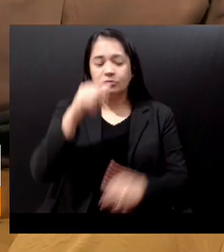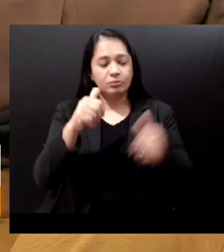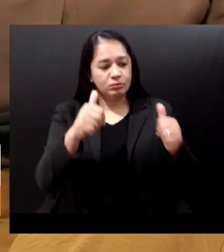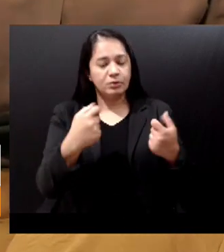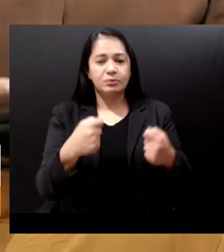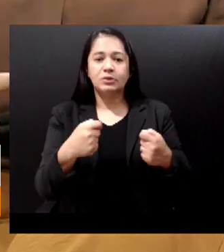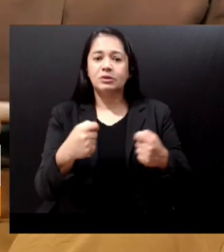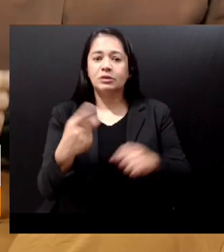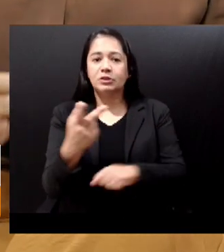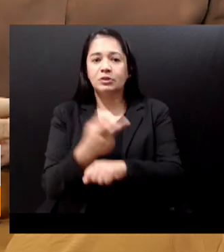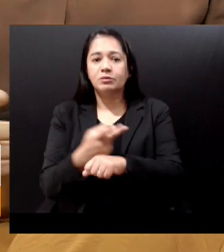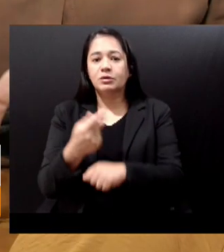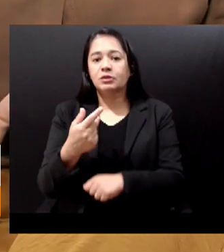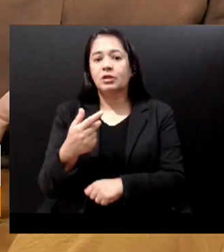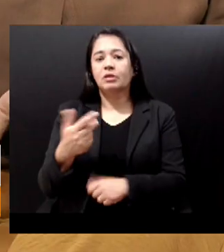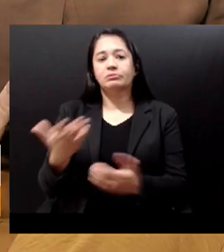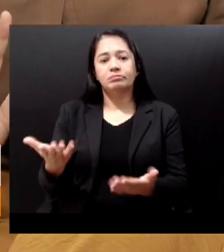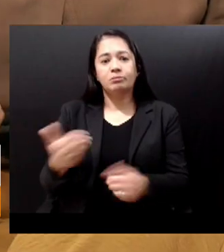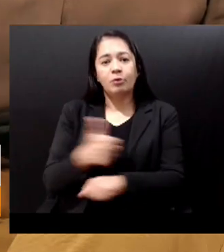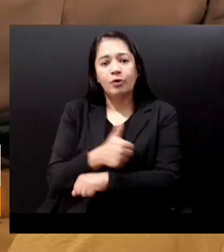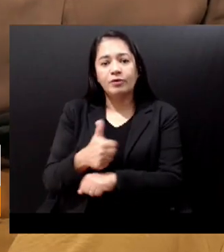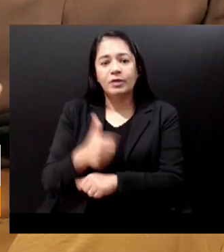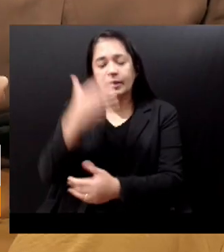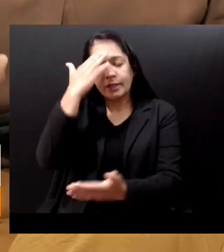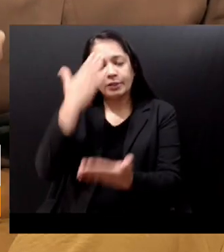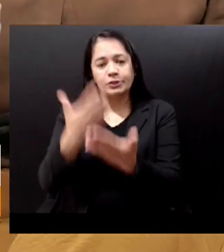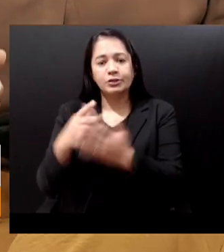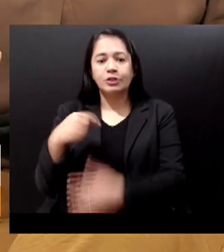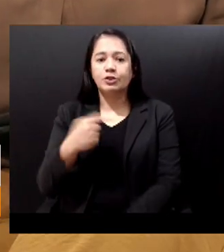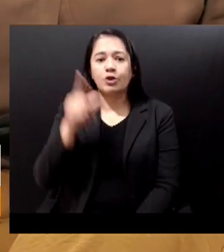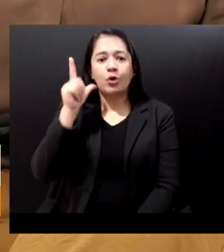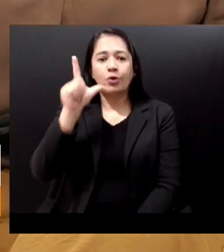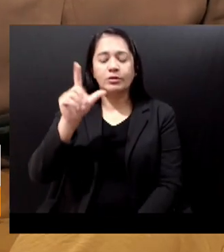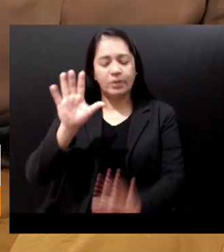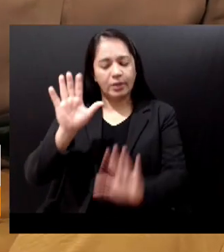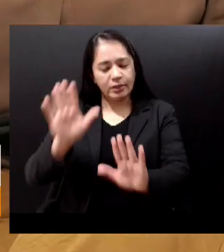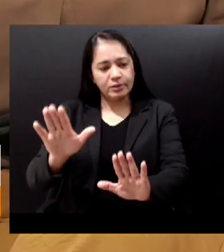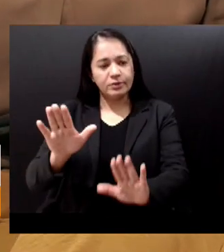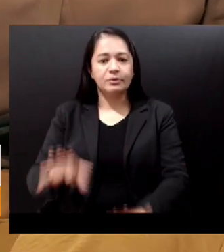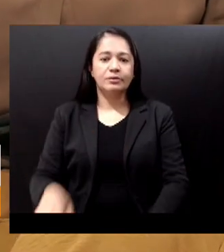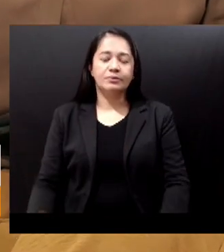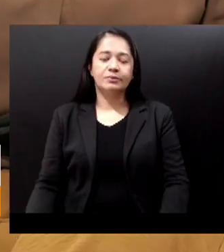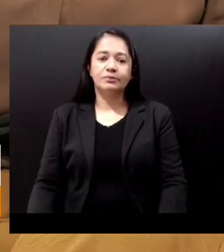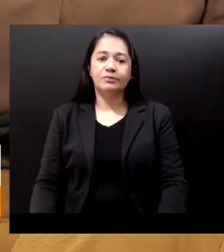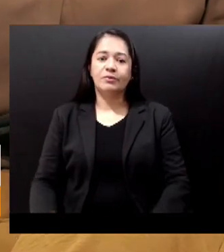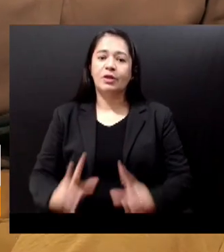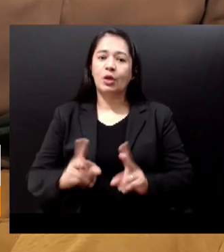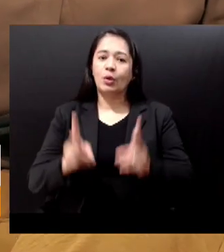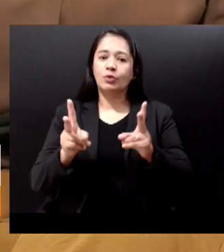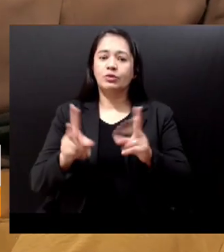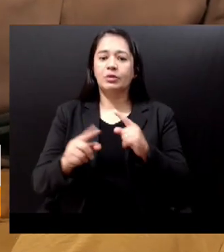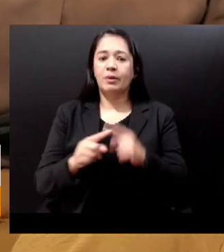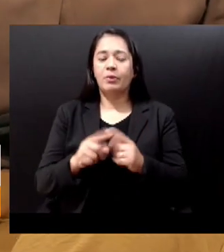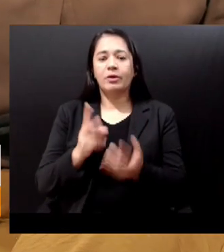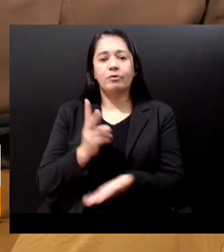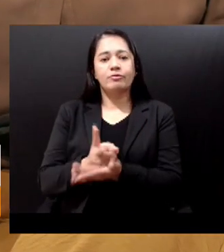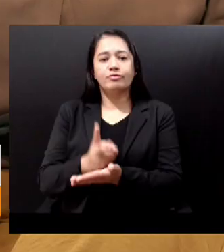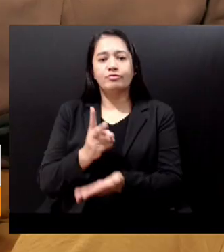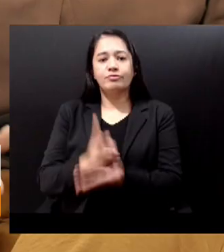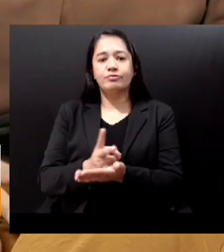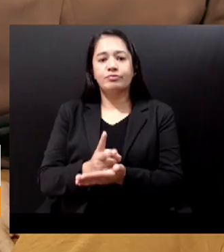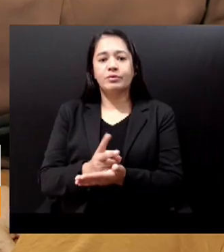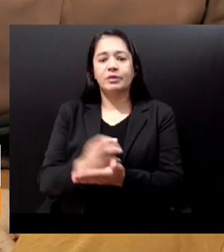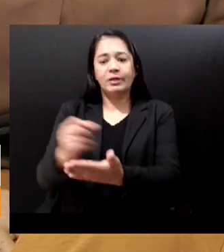orientação e acreditar que a gente vai conseguir, é isso gente, e continuar, né, porque a constância ela traz sim a questão